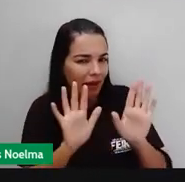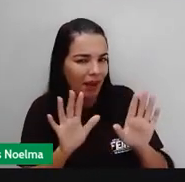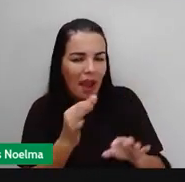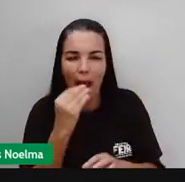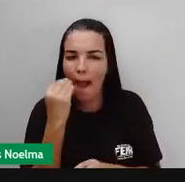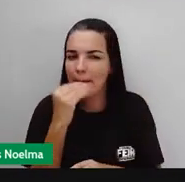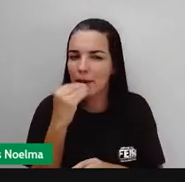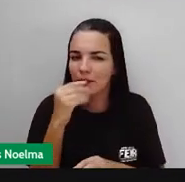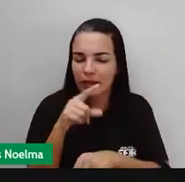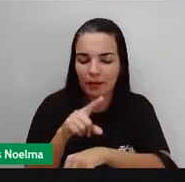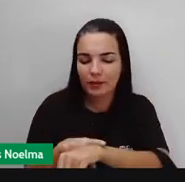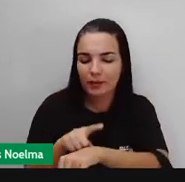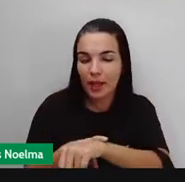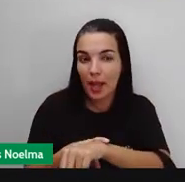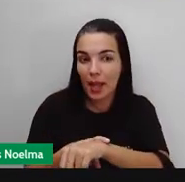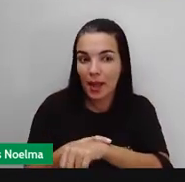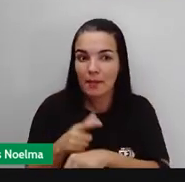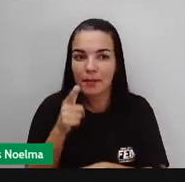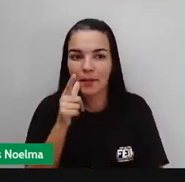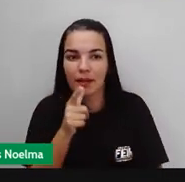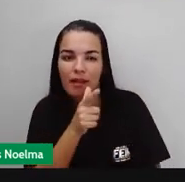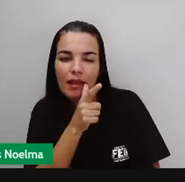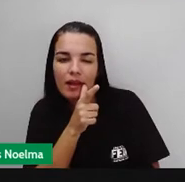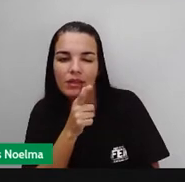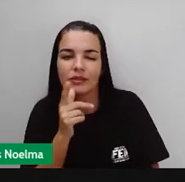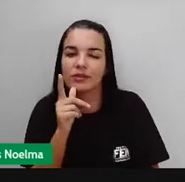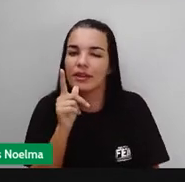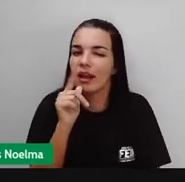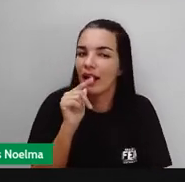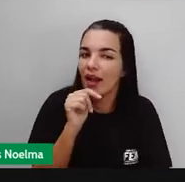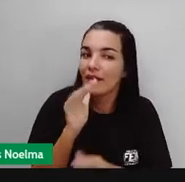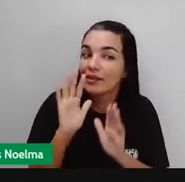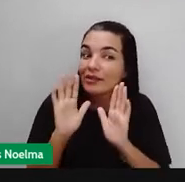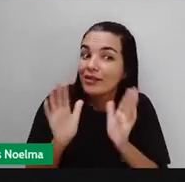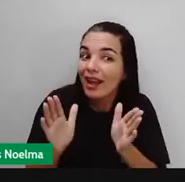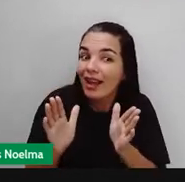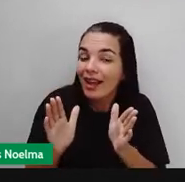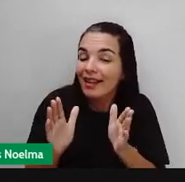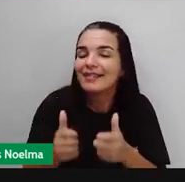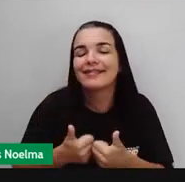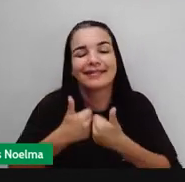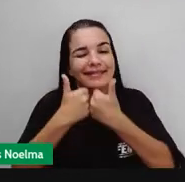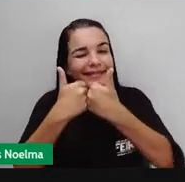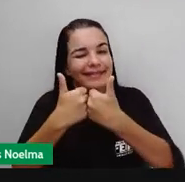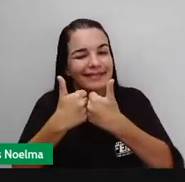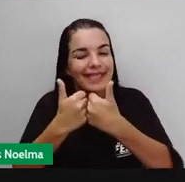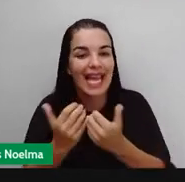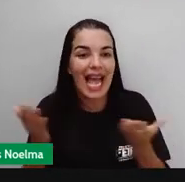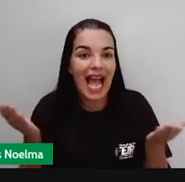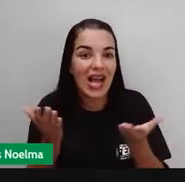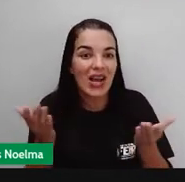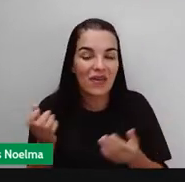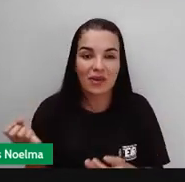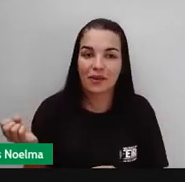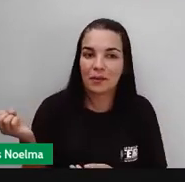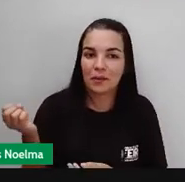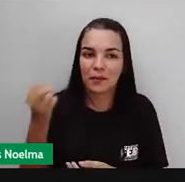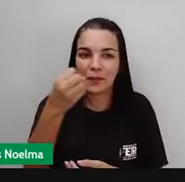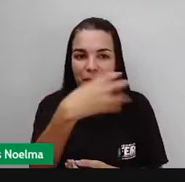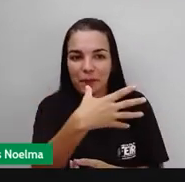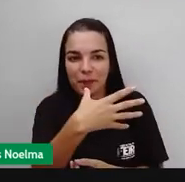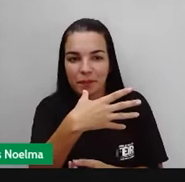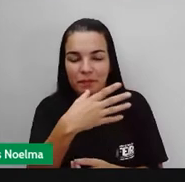tempinho, já foram ao banheiro, tomaram aquela água, fizeram aquele lanchinho? Espero que sim, né? Porque nós teremos agora mais um momento